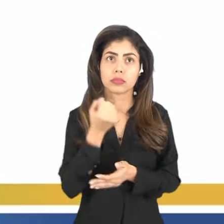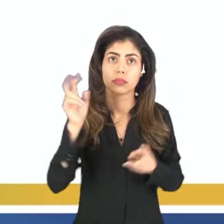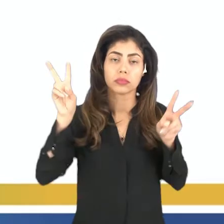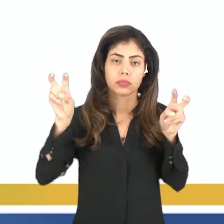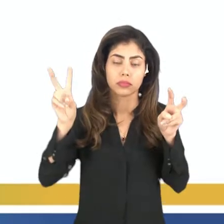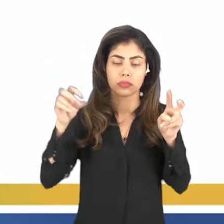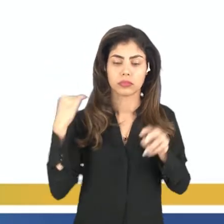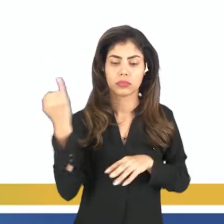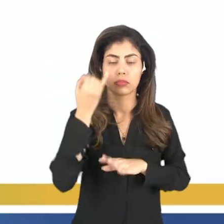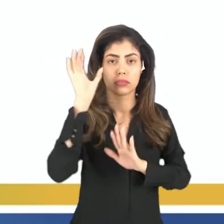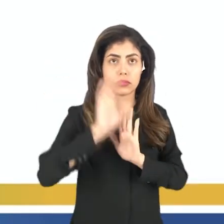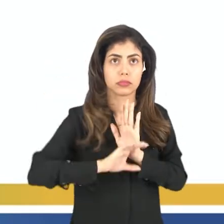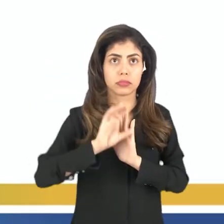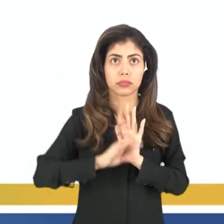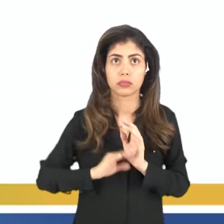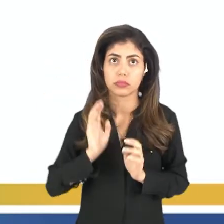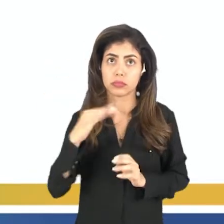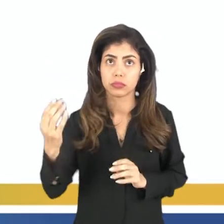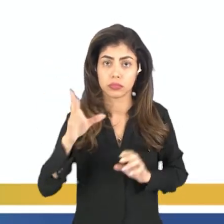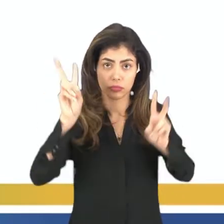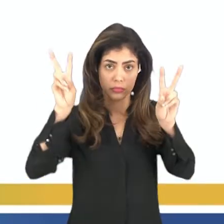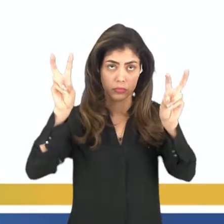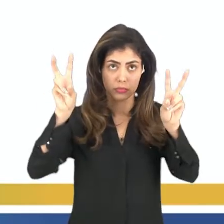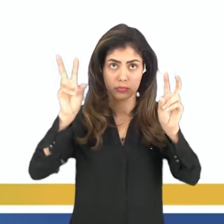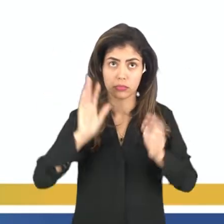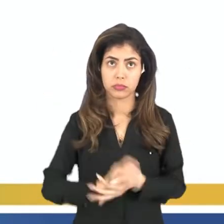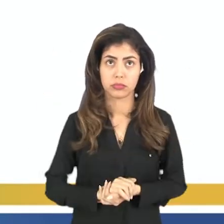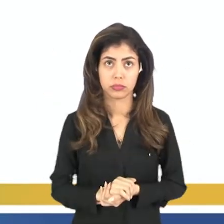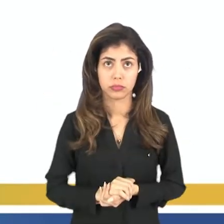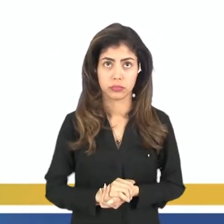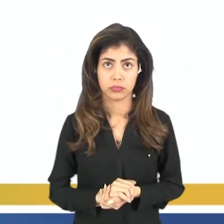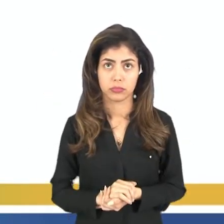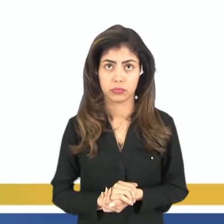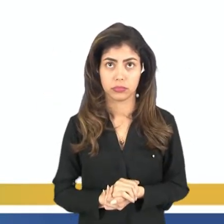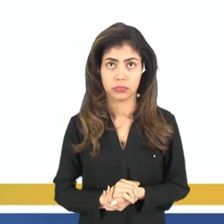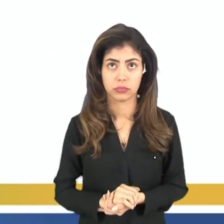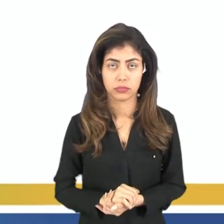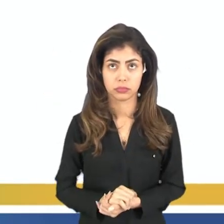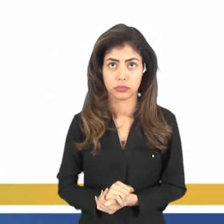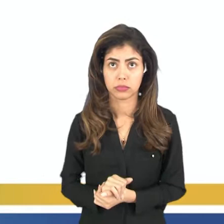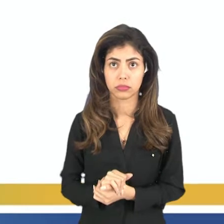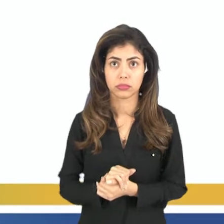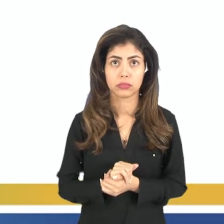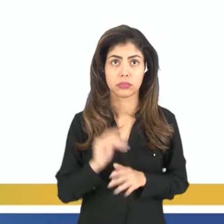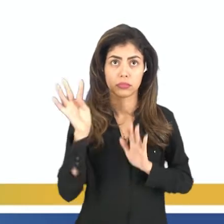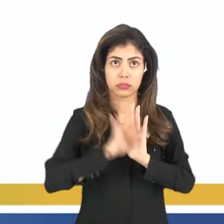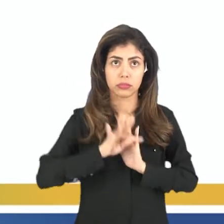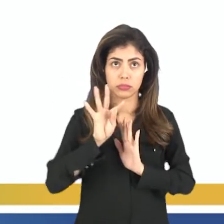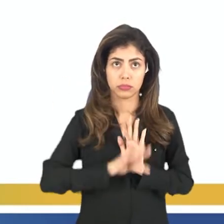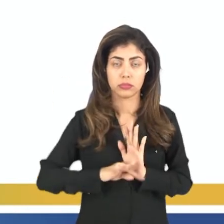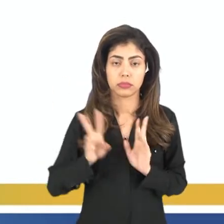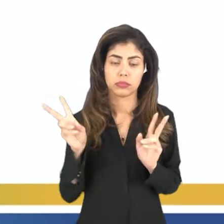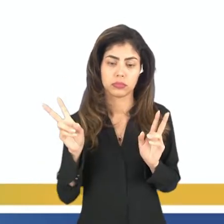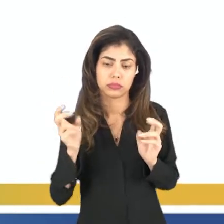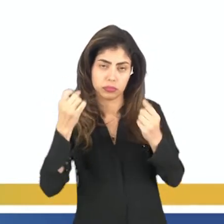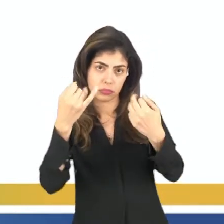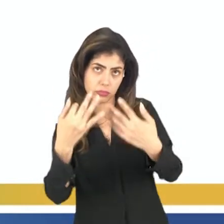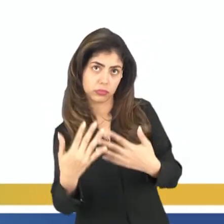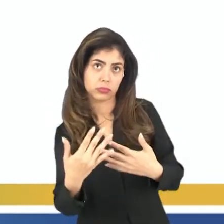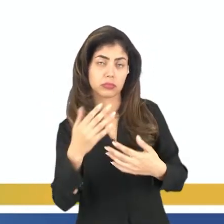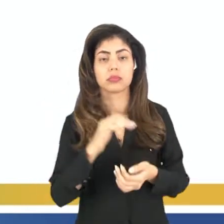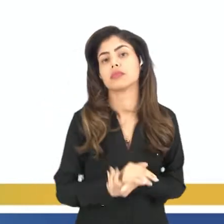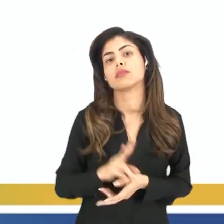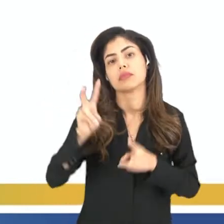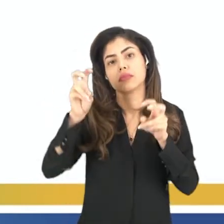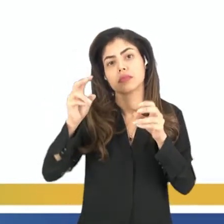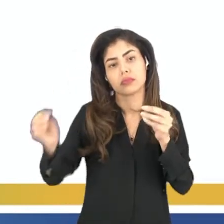determinar principalmente quanto ao título, né, adequação em relação ao conteúdo do texto, né? Vamos ver se o